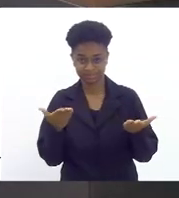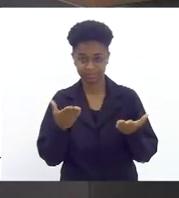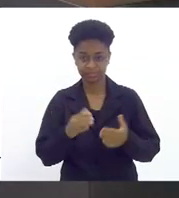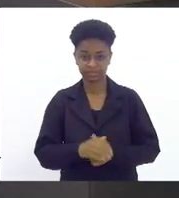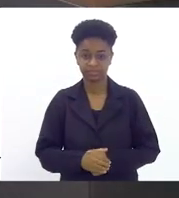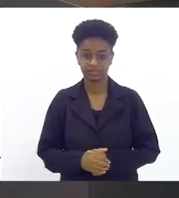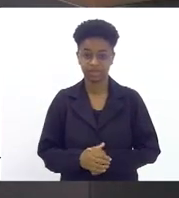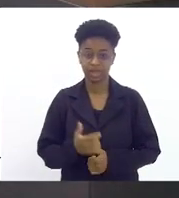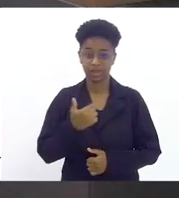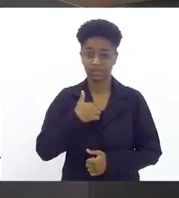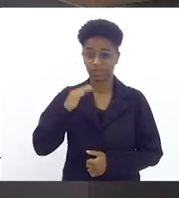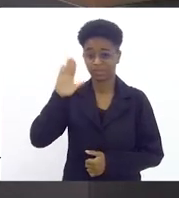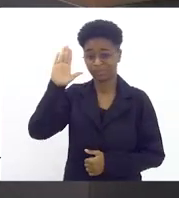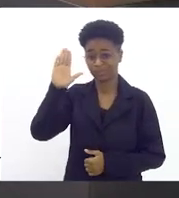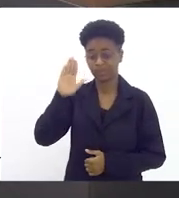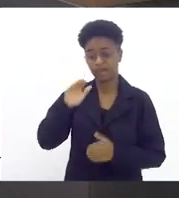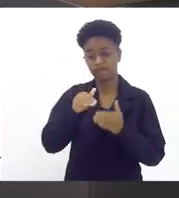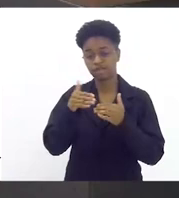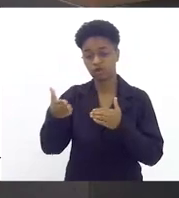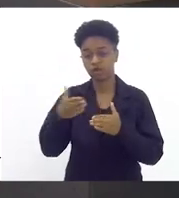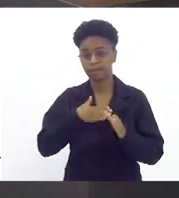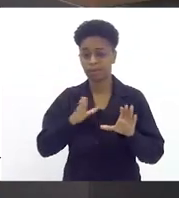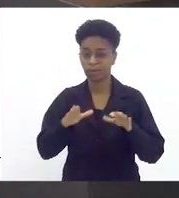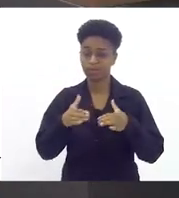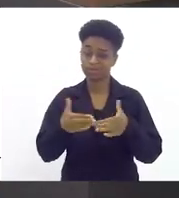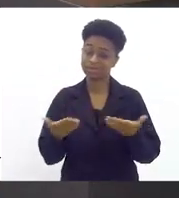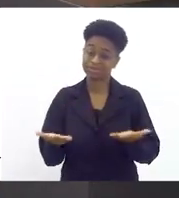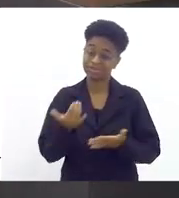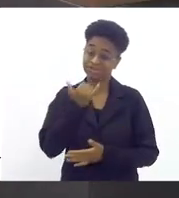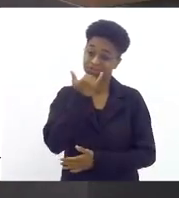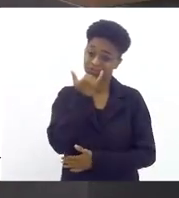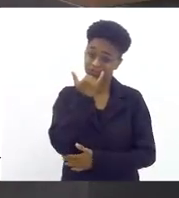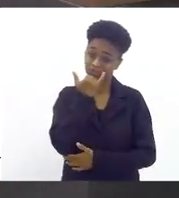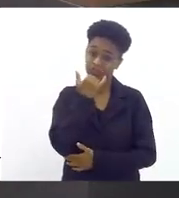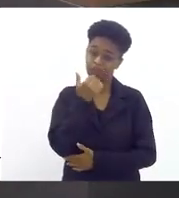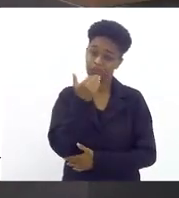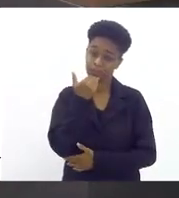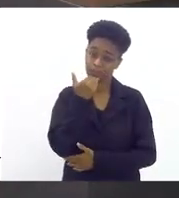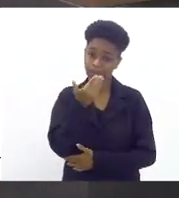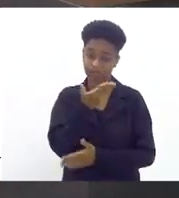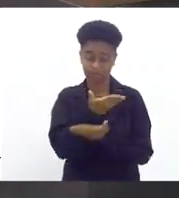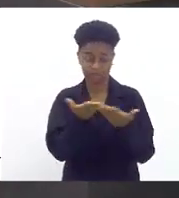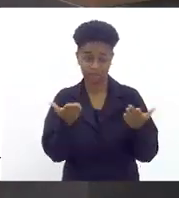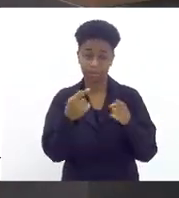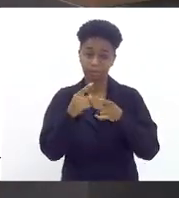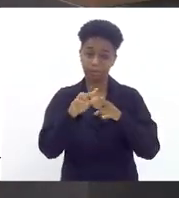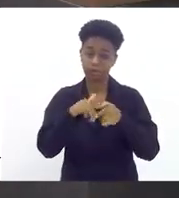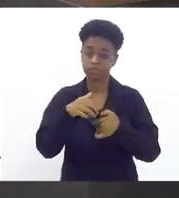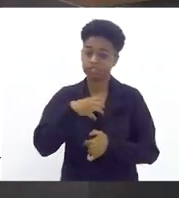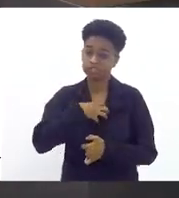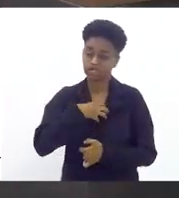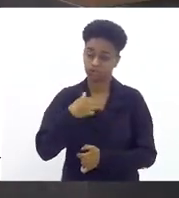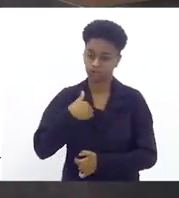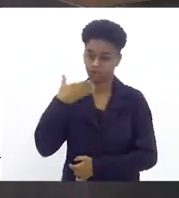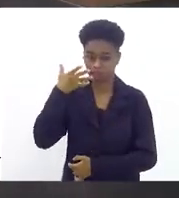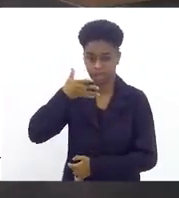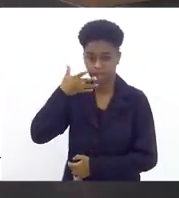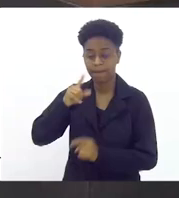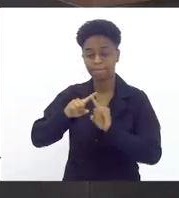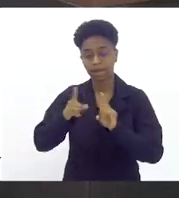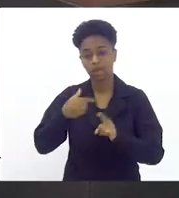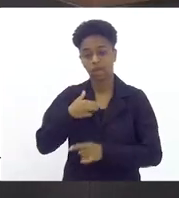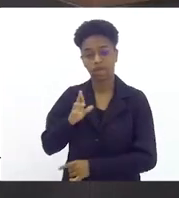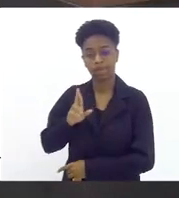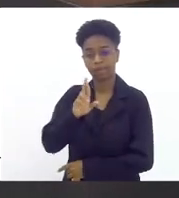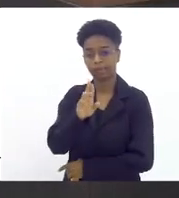de fala, né, fora da minha comunidade, então já peço desculpa também até por jeito que eu vou falar. Mas eu estou aqui representando a